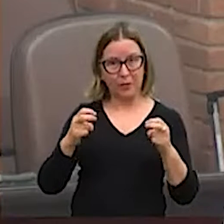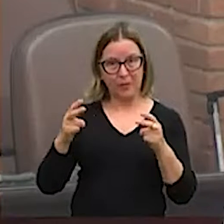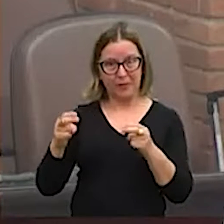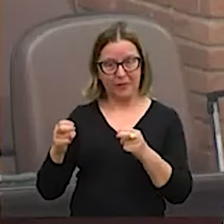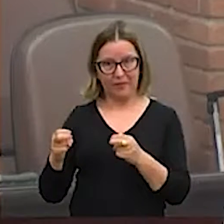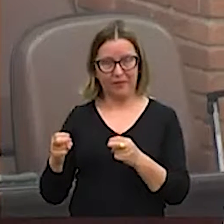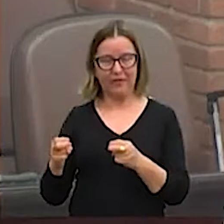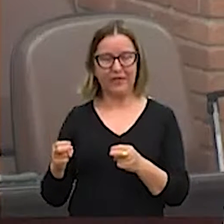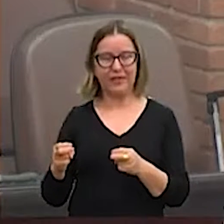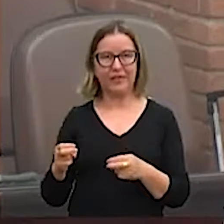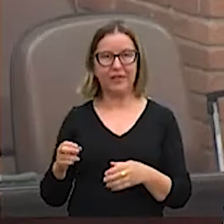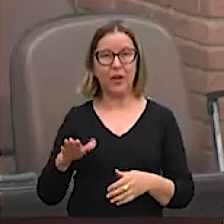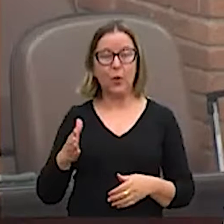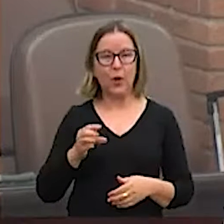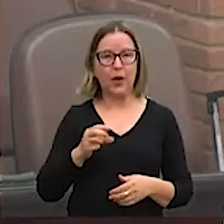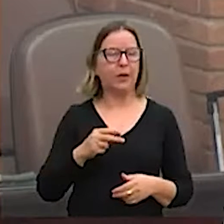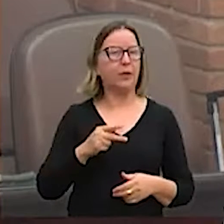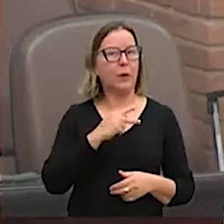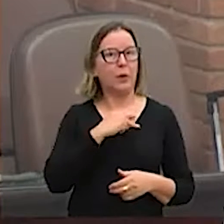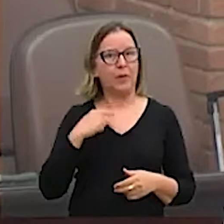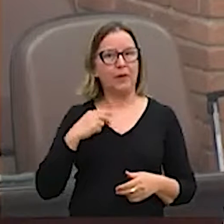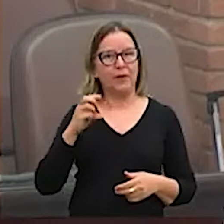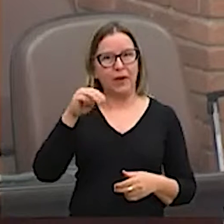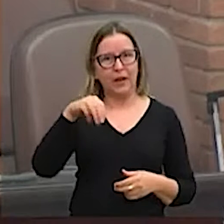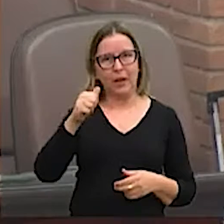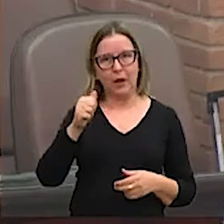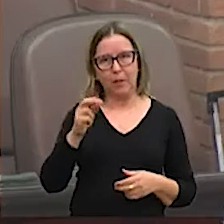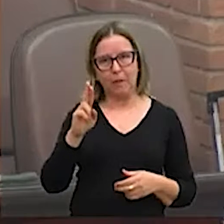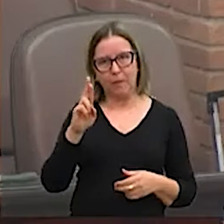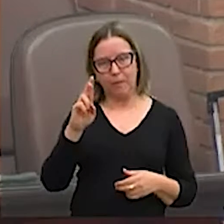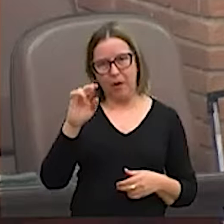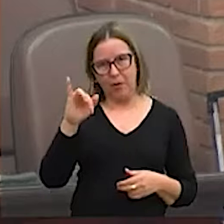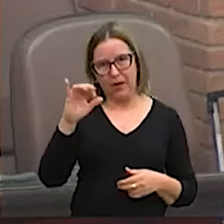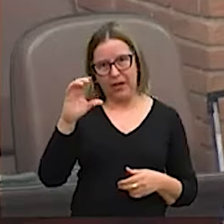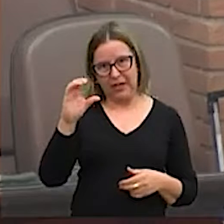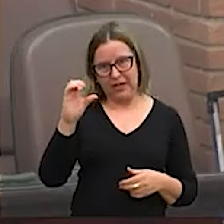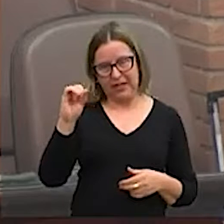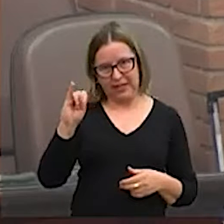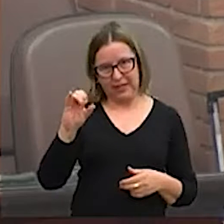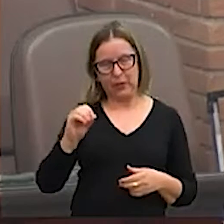quando o pastor Maurício falou ali para as pessoas